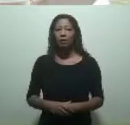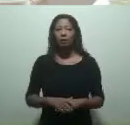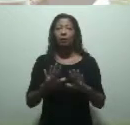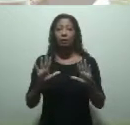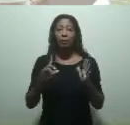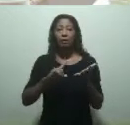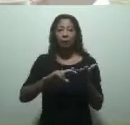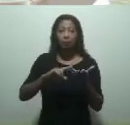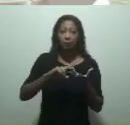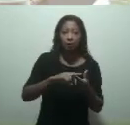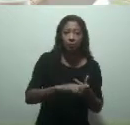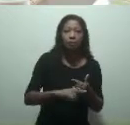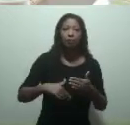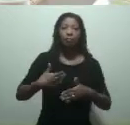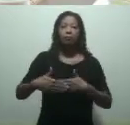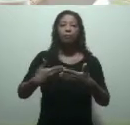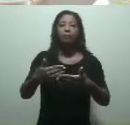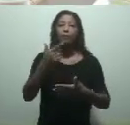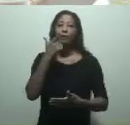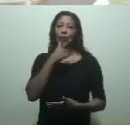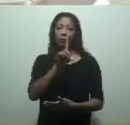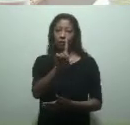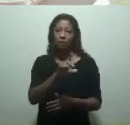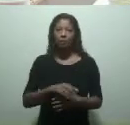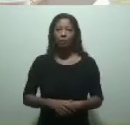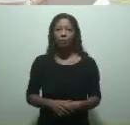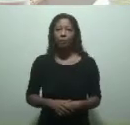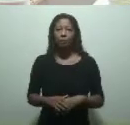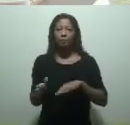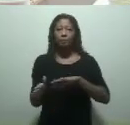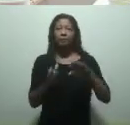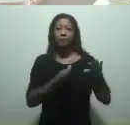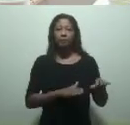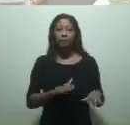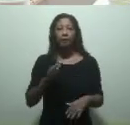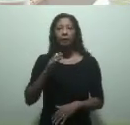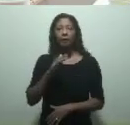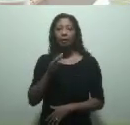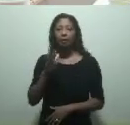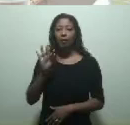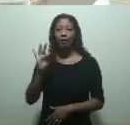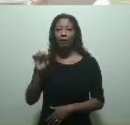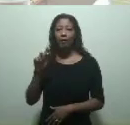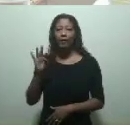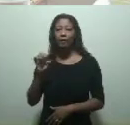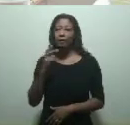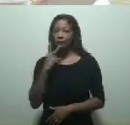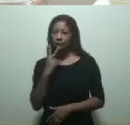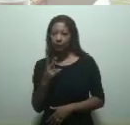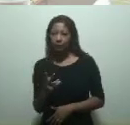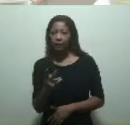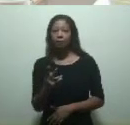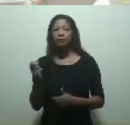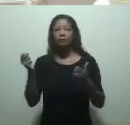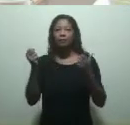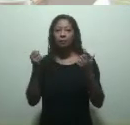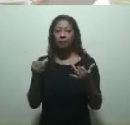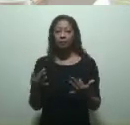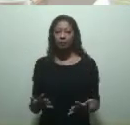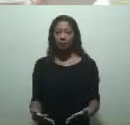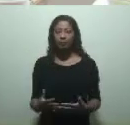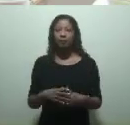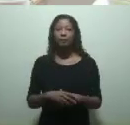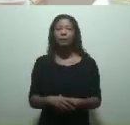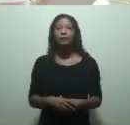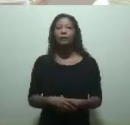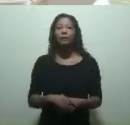alguns avanços. Continuando, foi concedido a parte à vereadora Fativã Alves Moura de Paiva, a qual enfatizou que